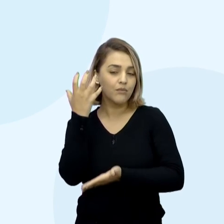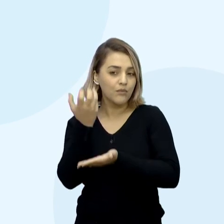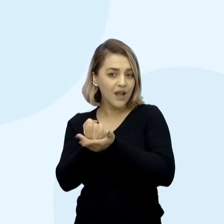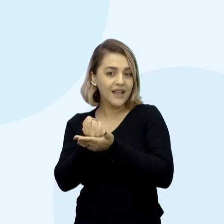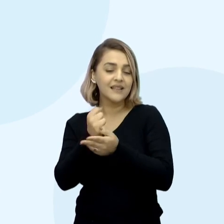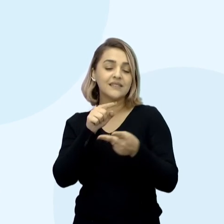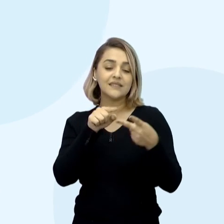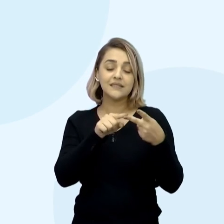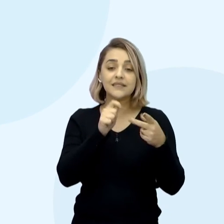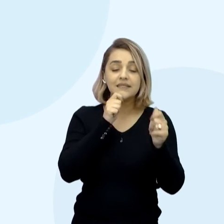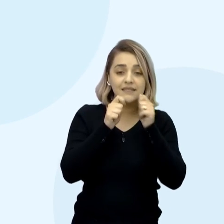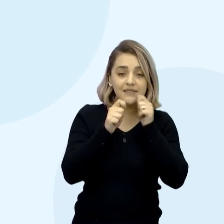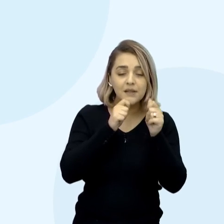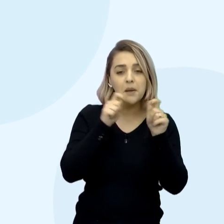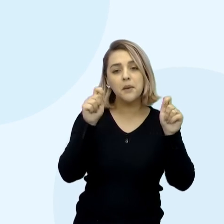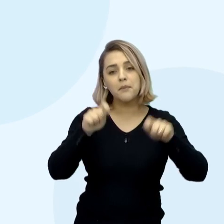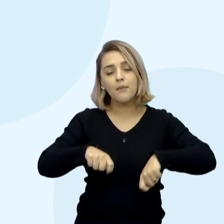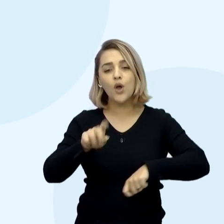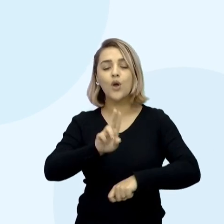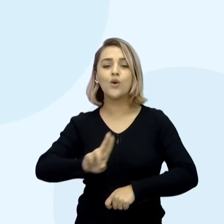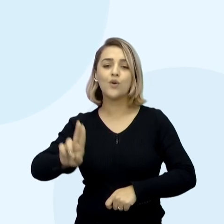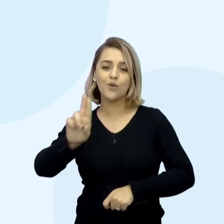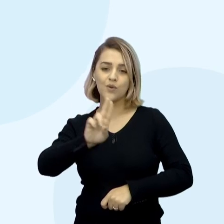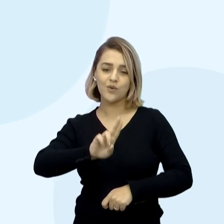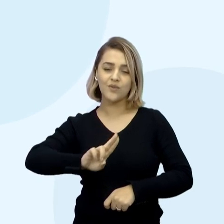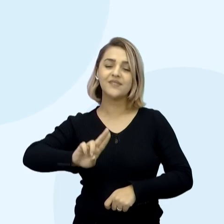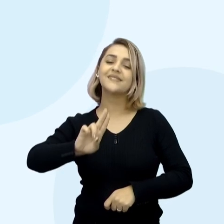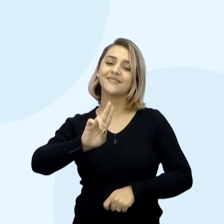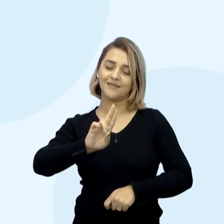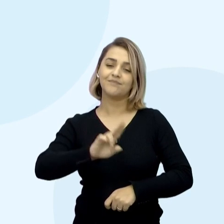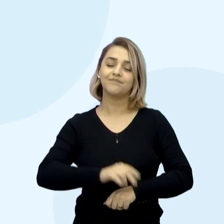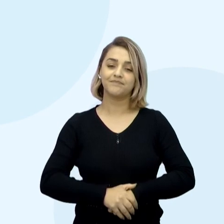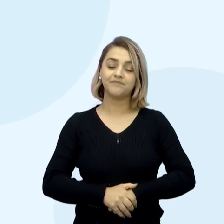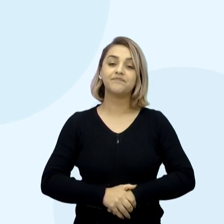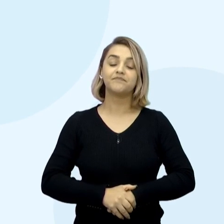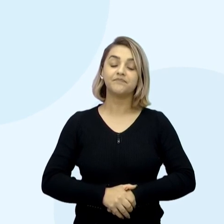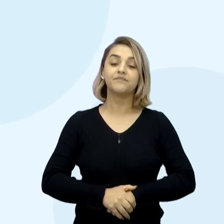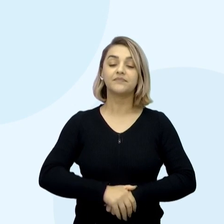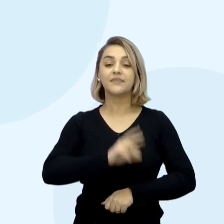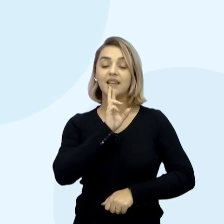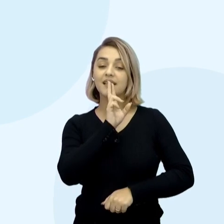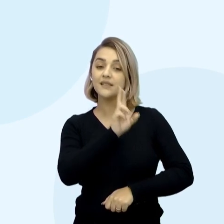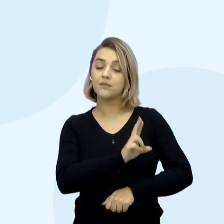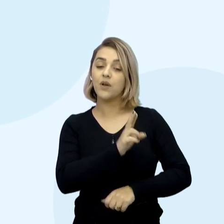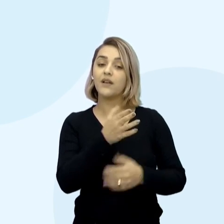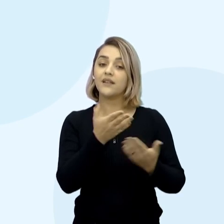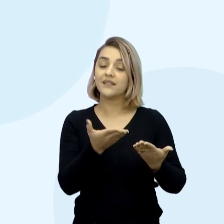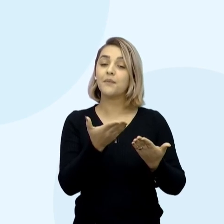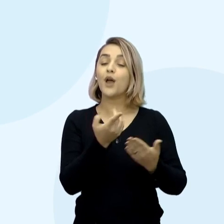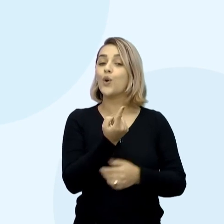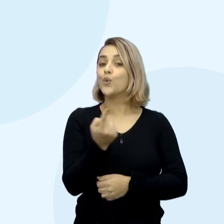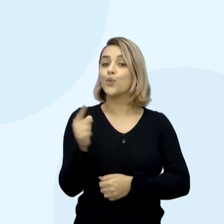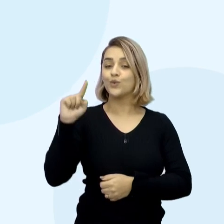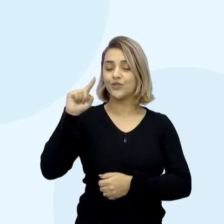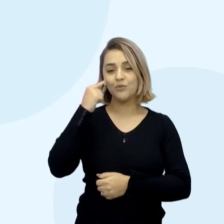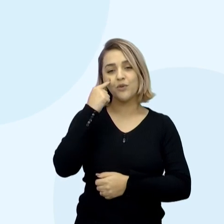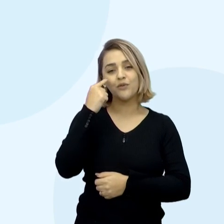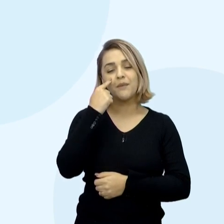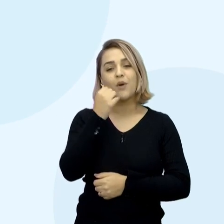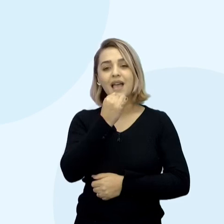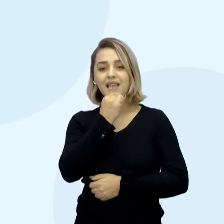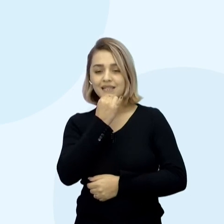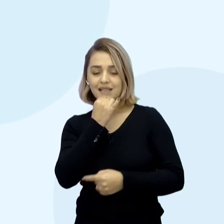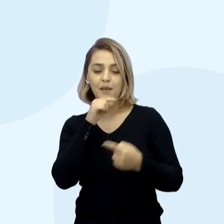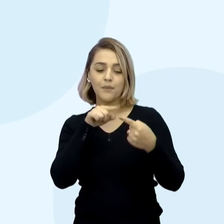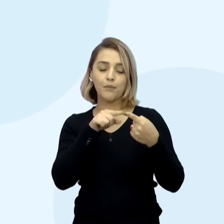aí utilizados na resolução aí da resposta. E por fim, vimos um exemplo de roteiro de podcast